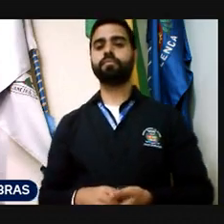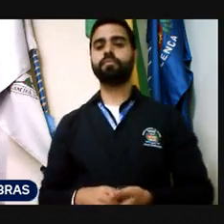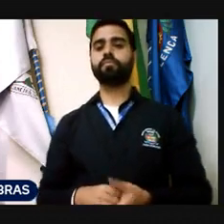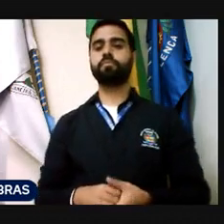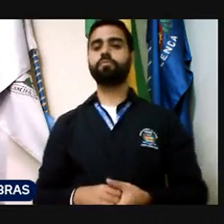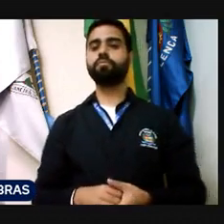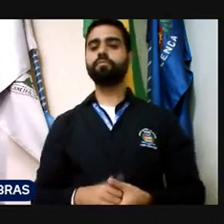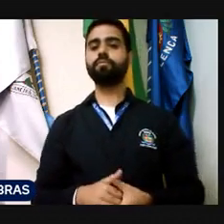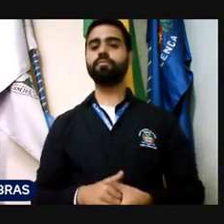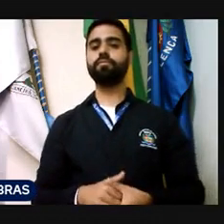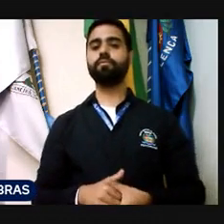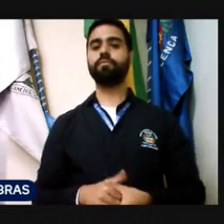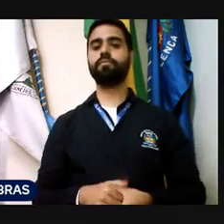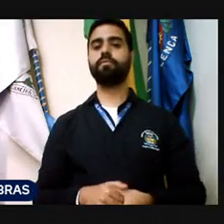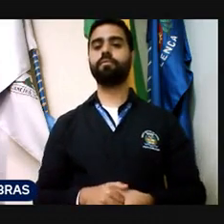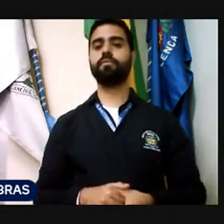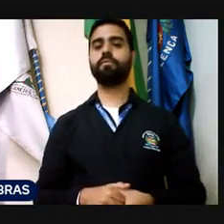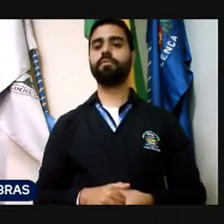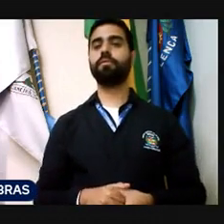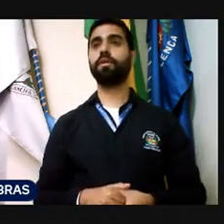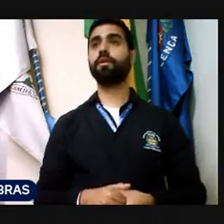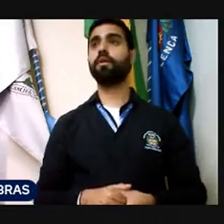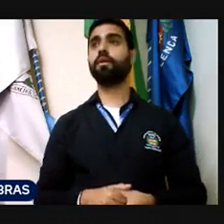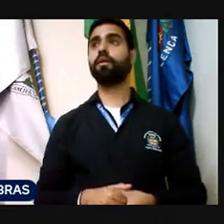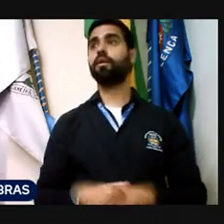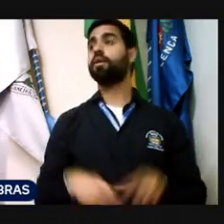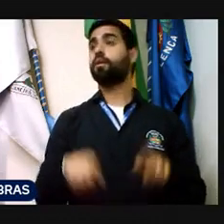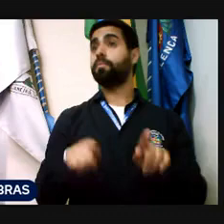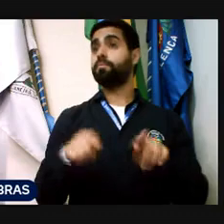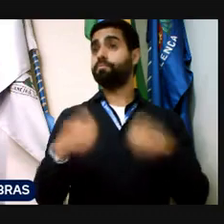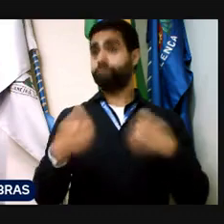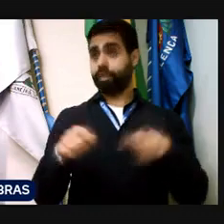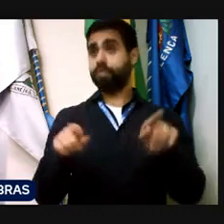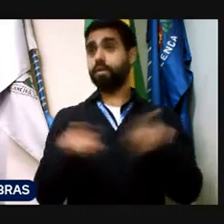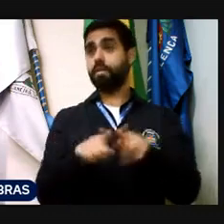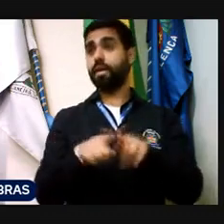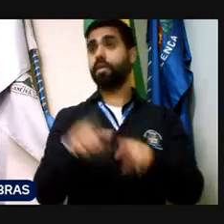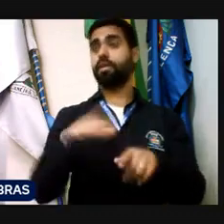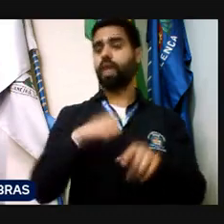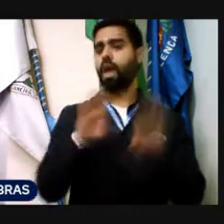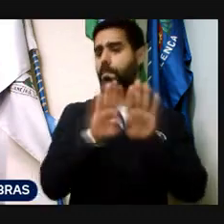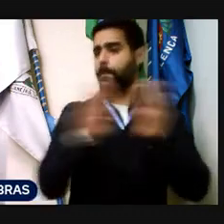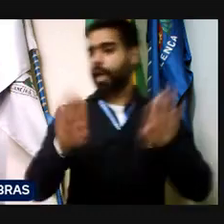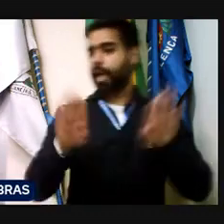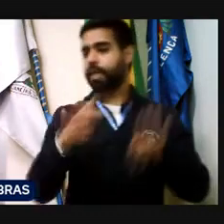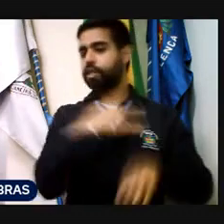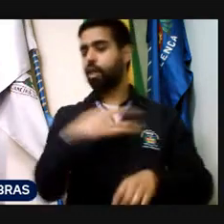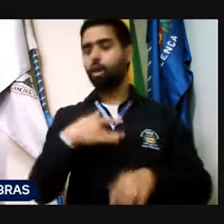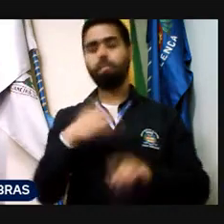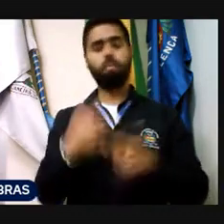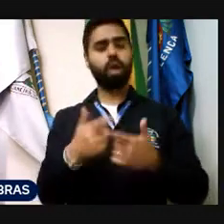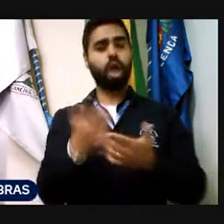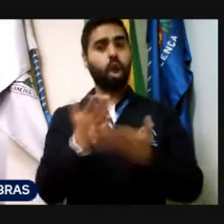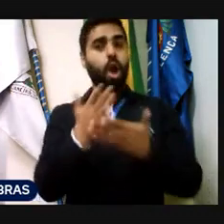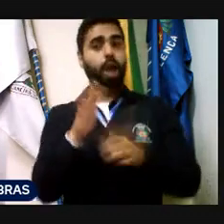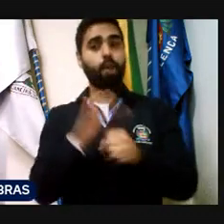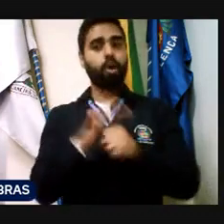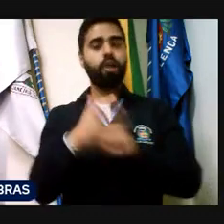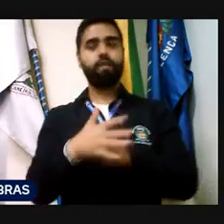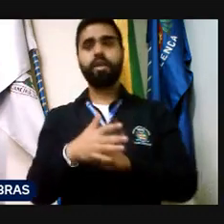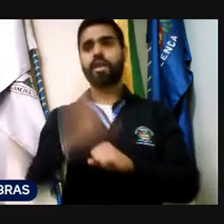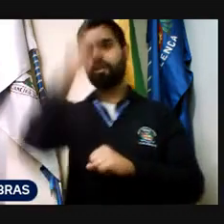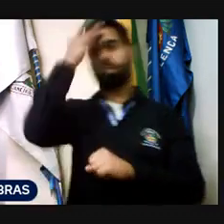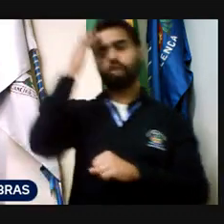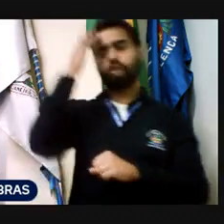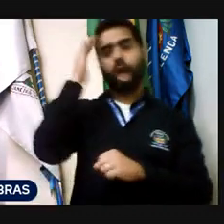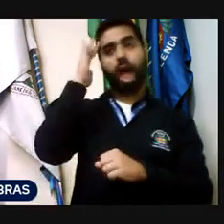batendo nessa tecla. Tem que ter barreira sanitária, sim. Nós não acabamos a pandemia, não acabou. E muita gente achou